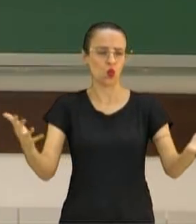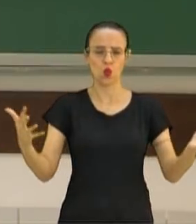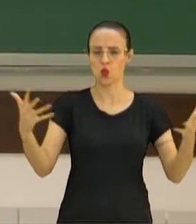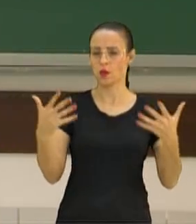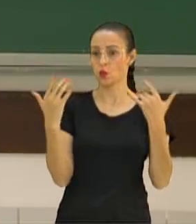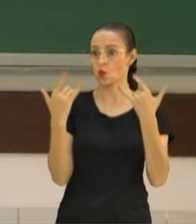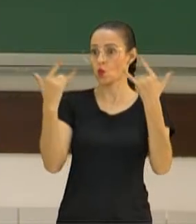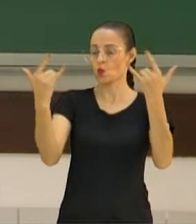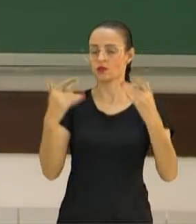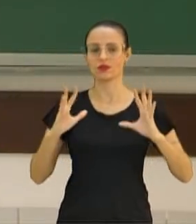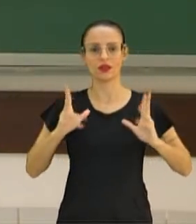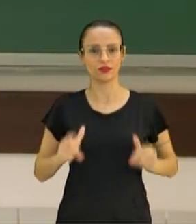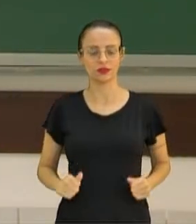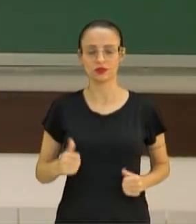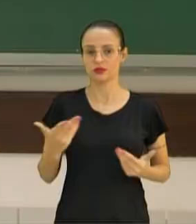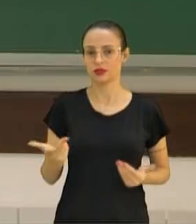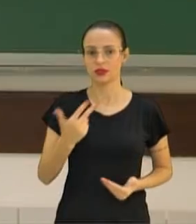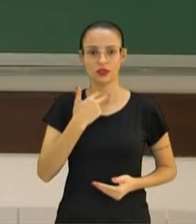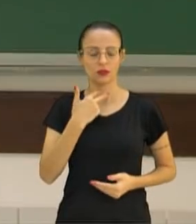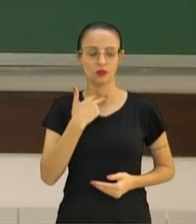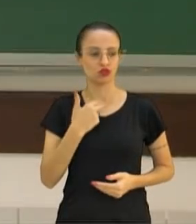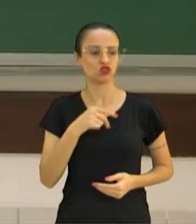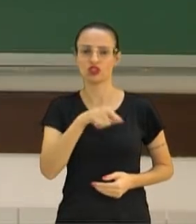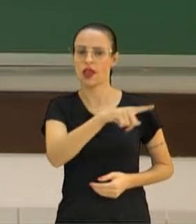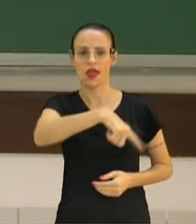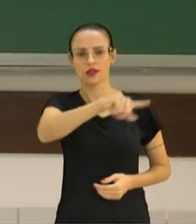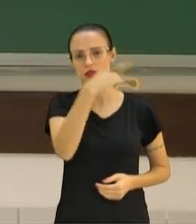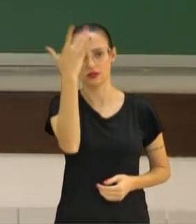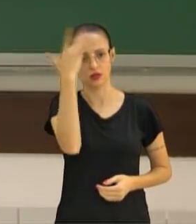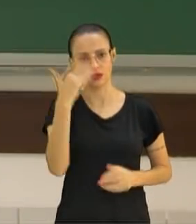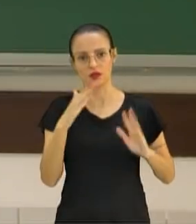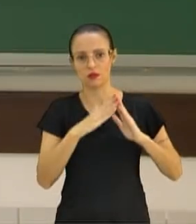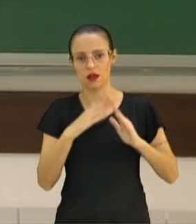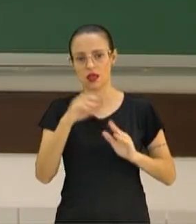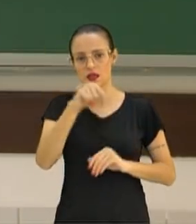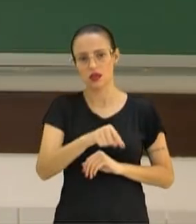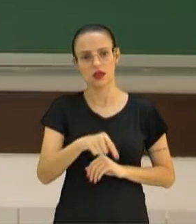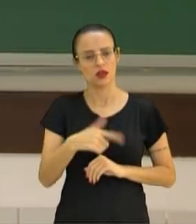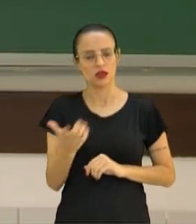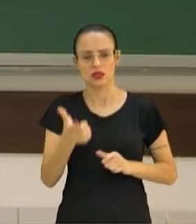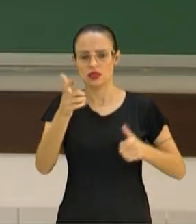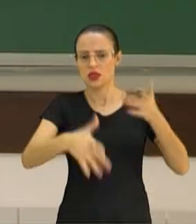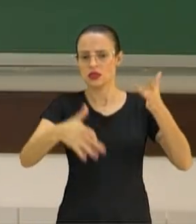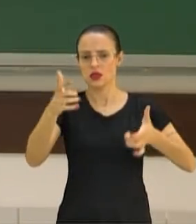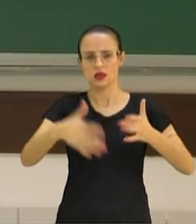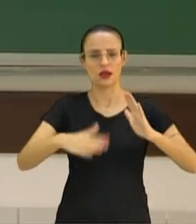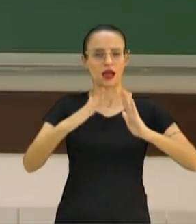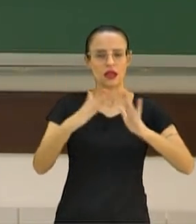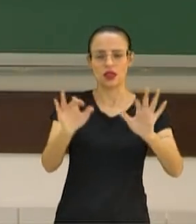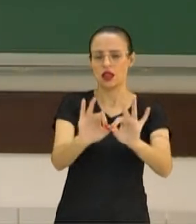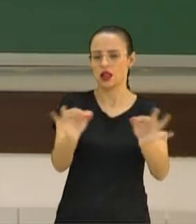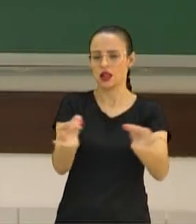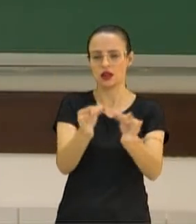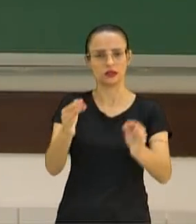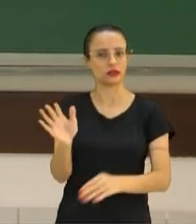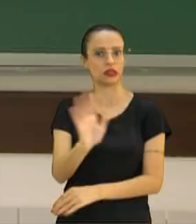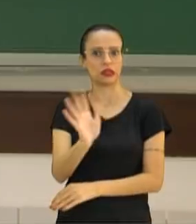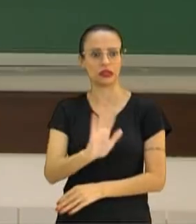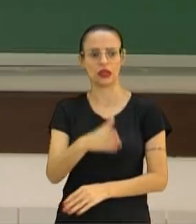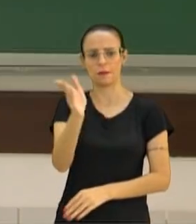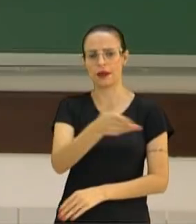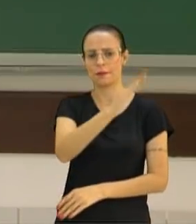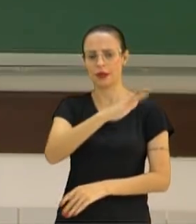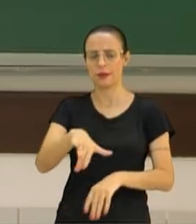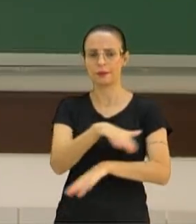e ser higiênico e não teria, portanto, espaço para essas pessoas que viviam ali, né, em casebres, que